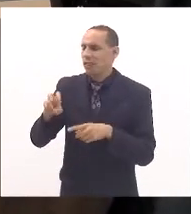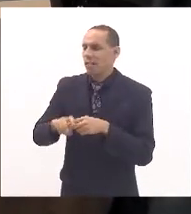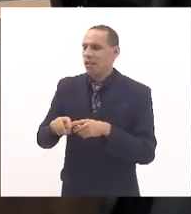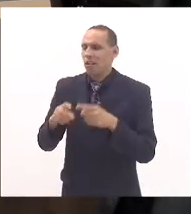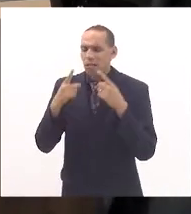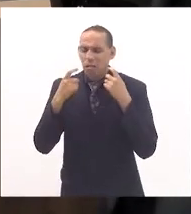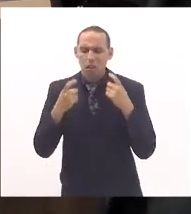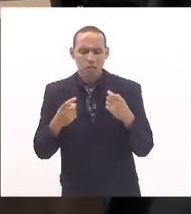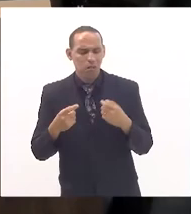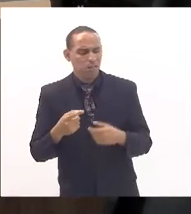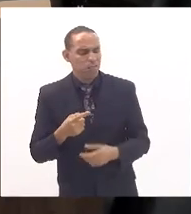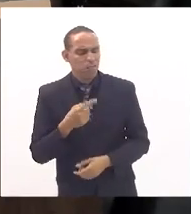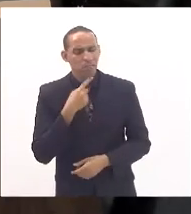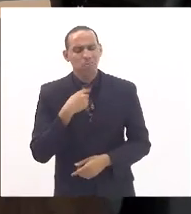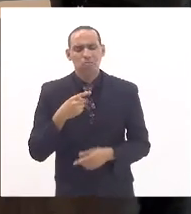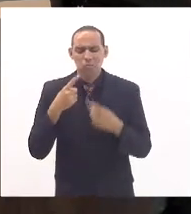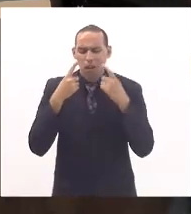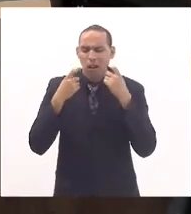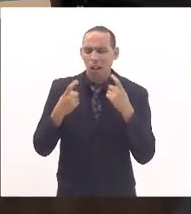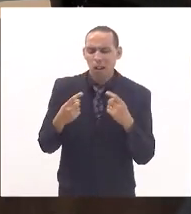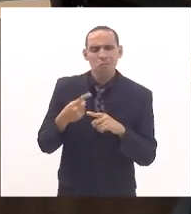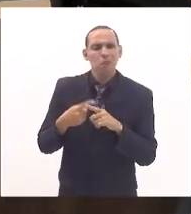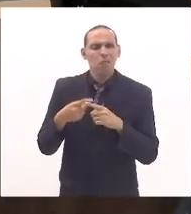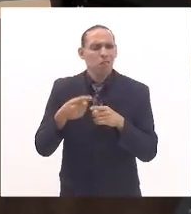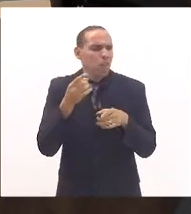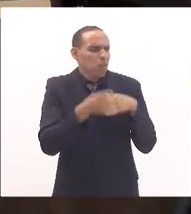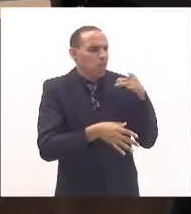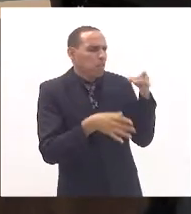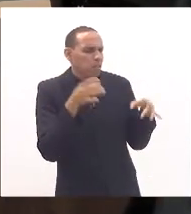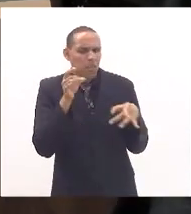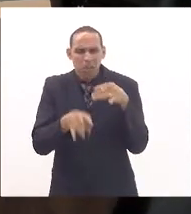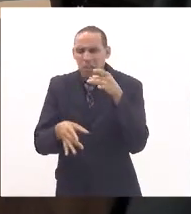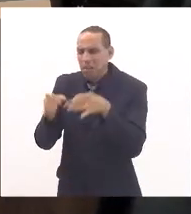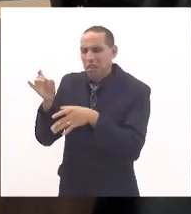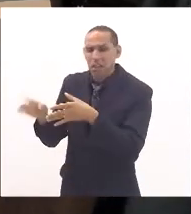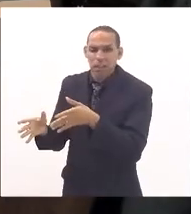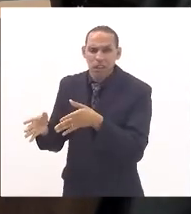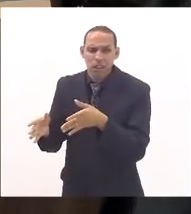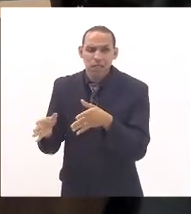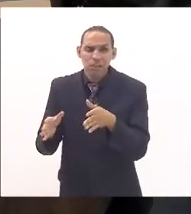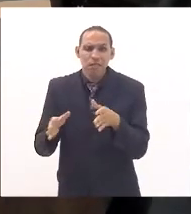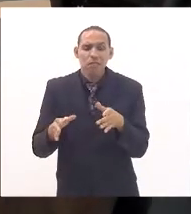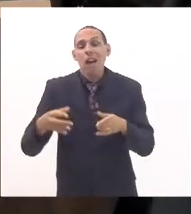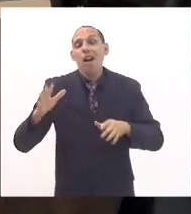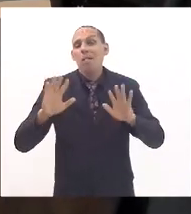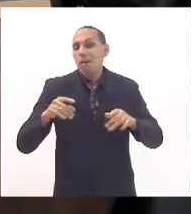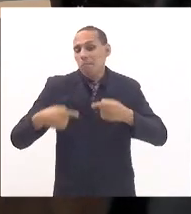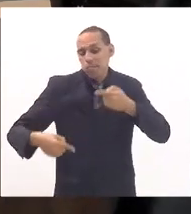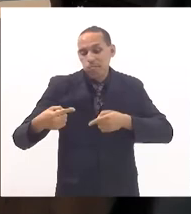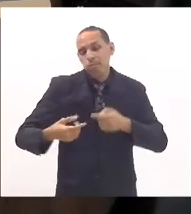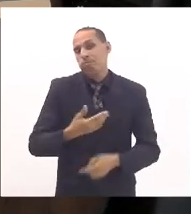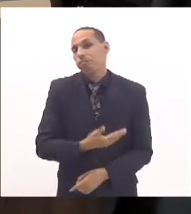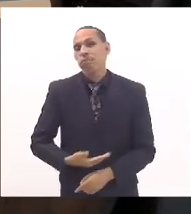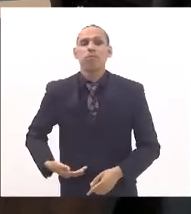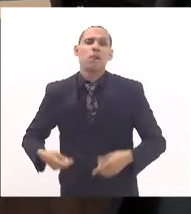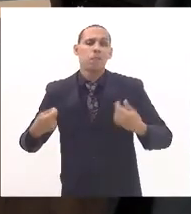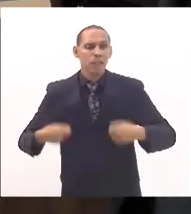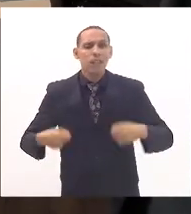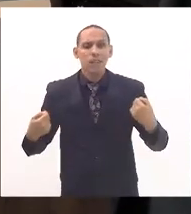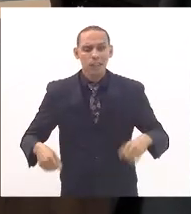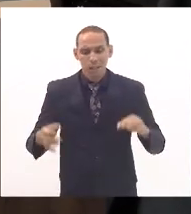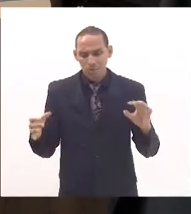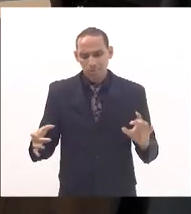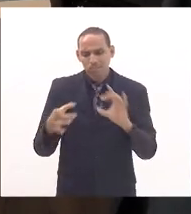Tal o estado de abandono. E tem que ter políticas públicas